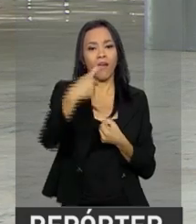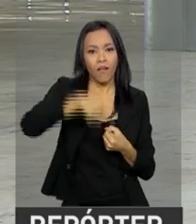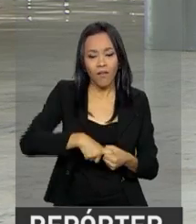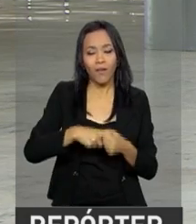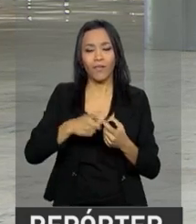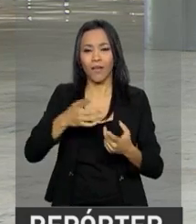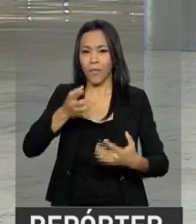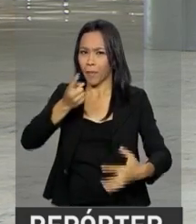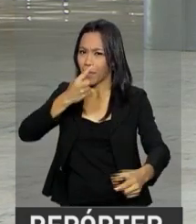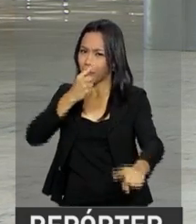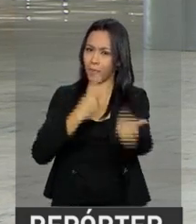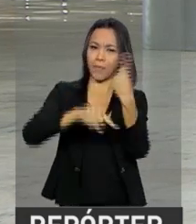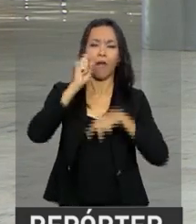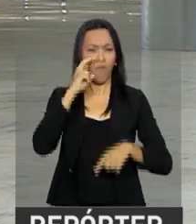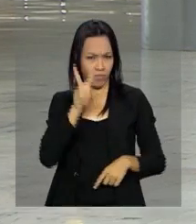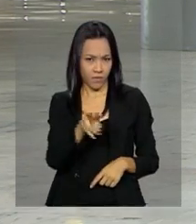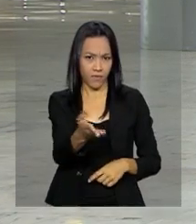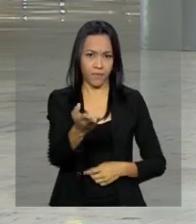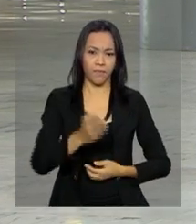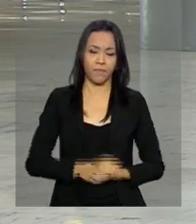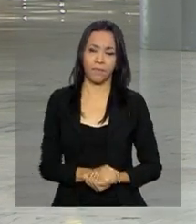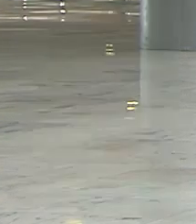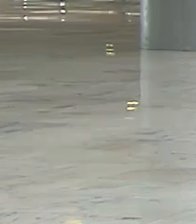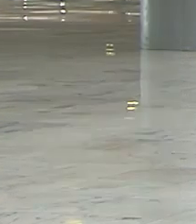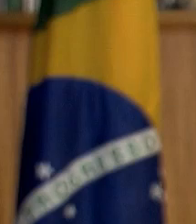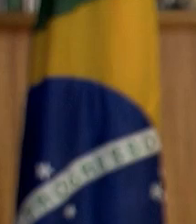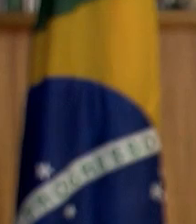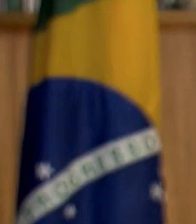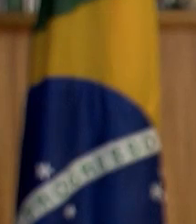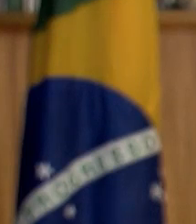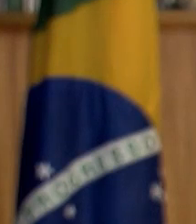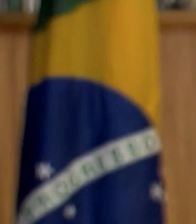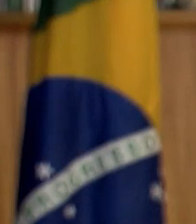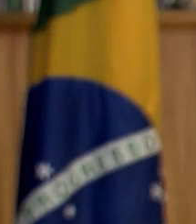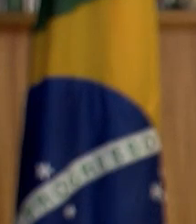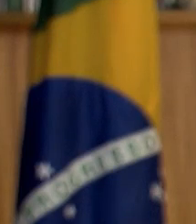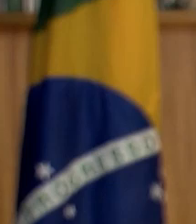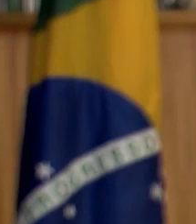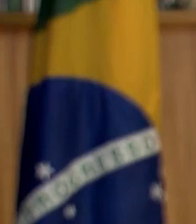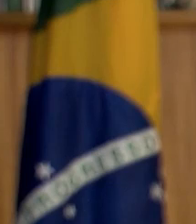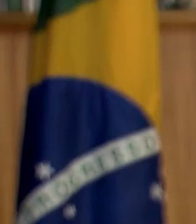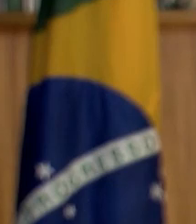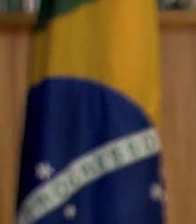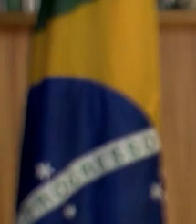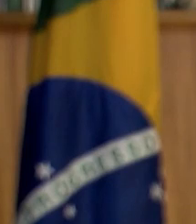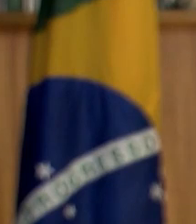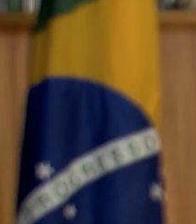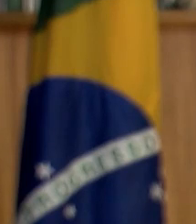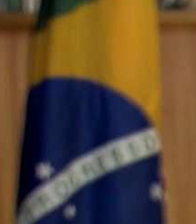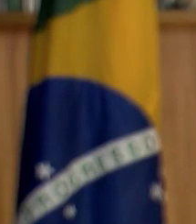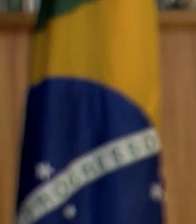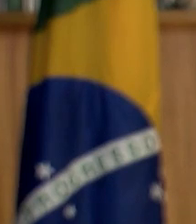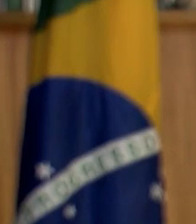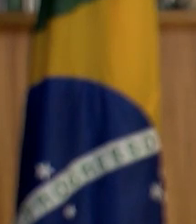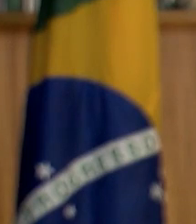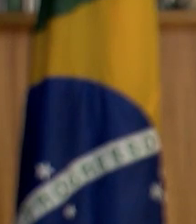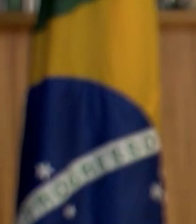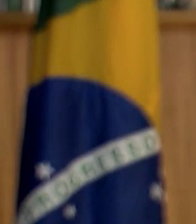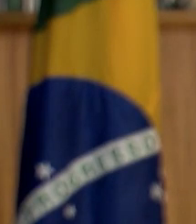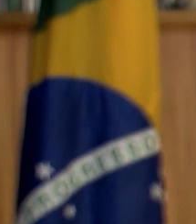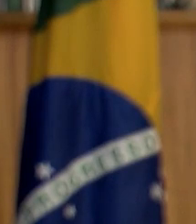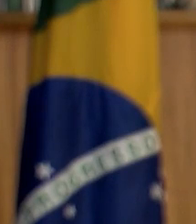prosperidade vamos ouvi lo este é o caminho para a volta do crescimento